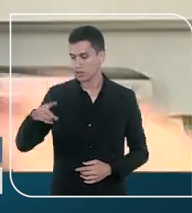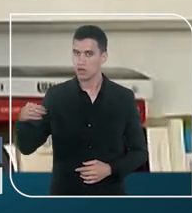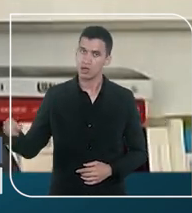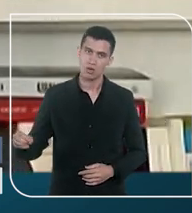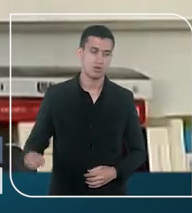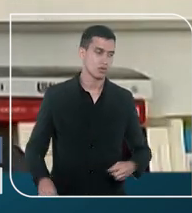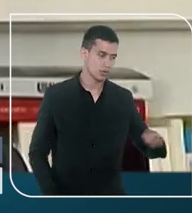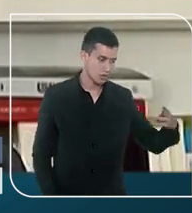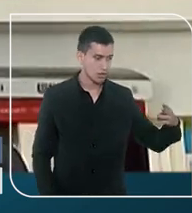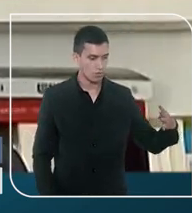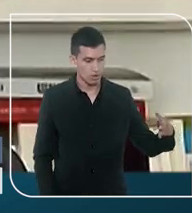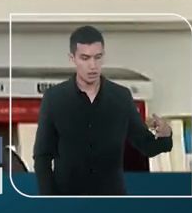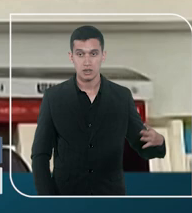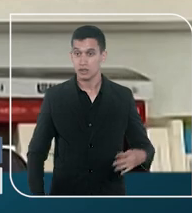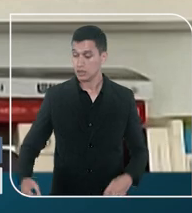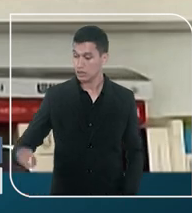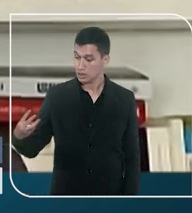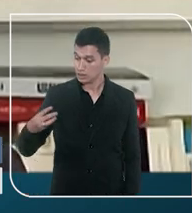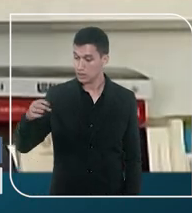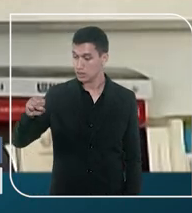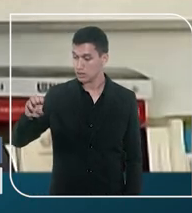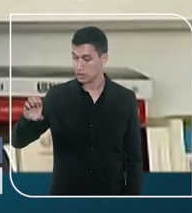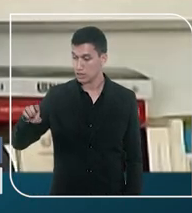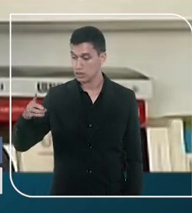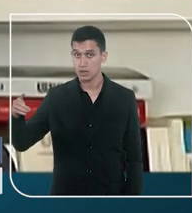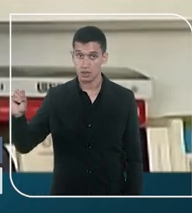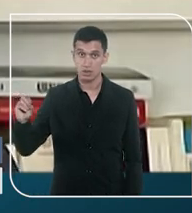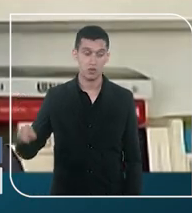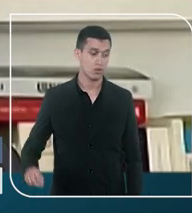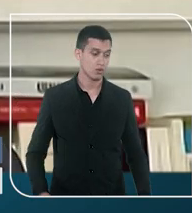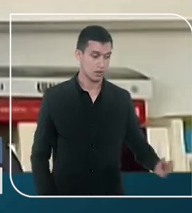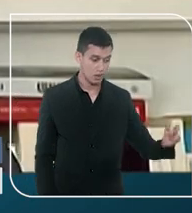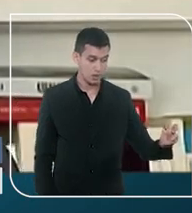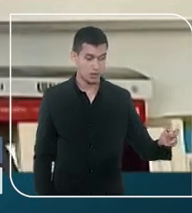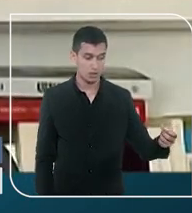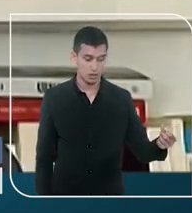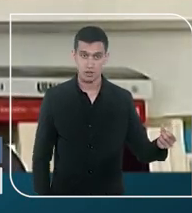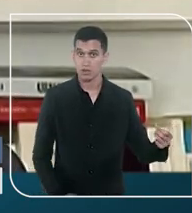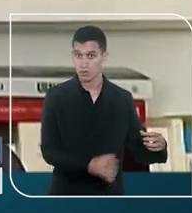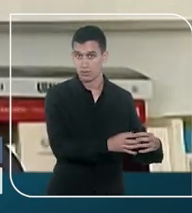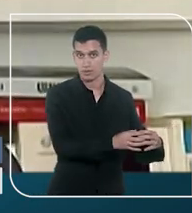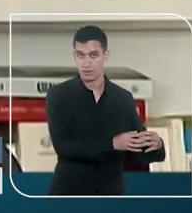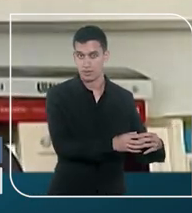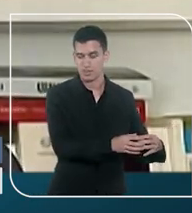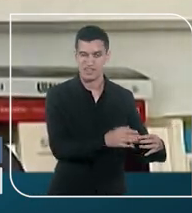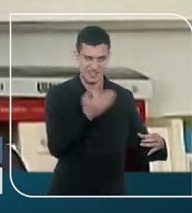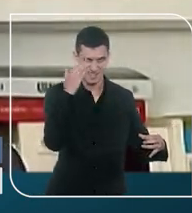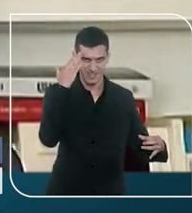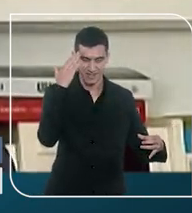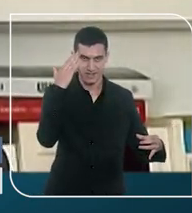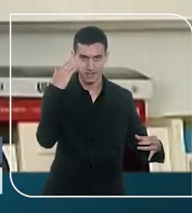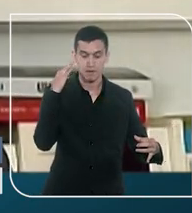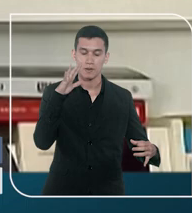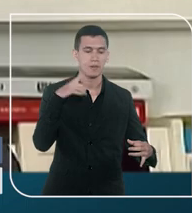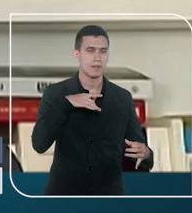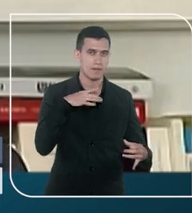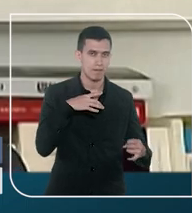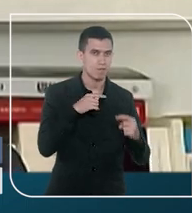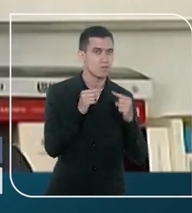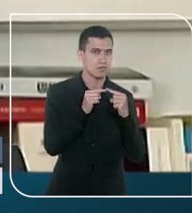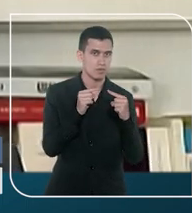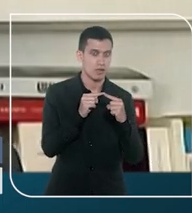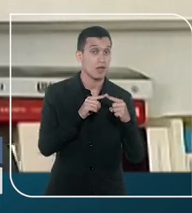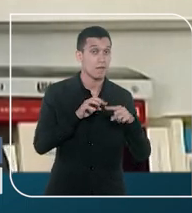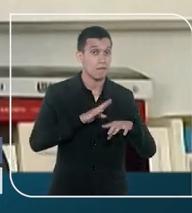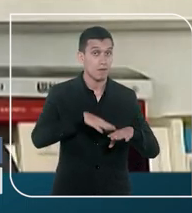terceira sessão da quinta e da sexta turma. Mas, enfim, existe um entendimento da primeira sessão no sentido de que, além,